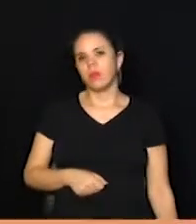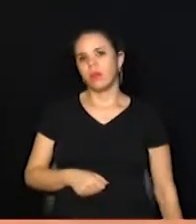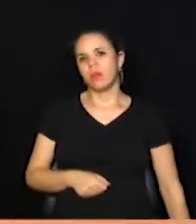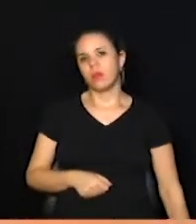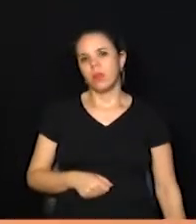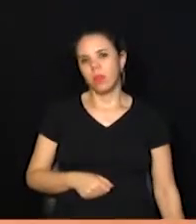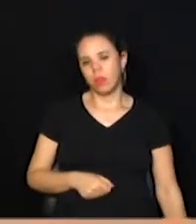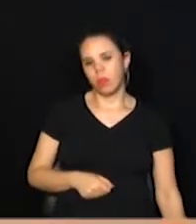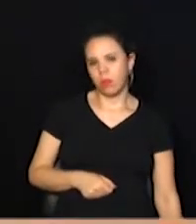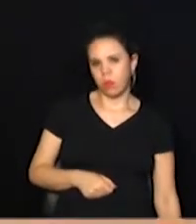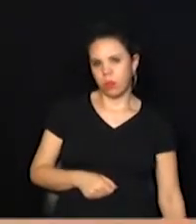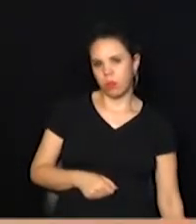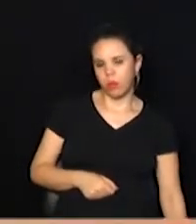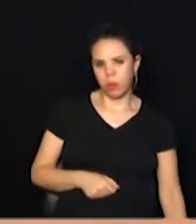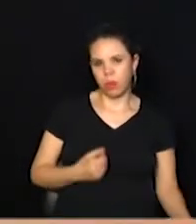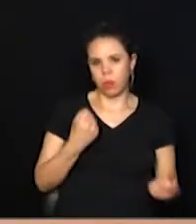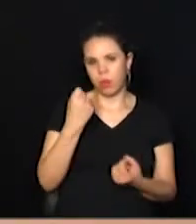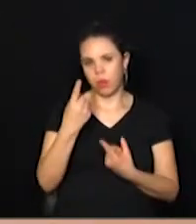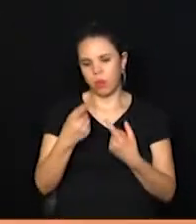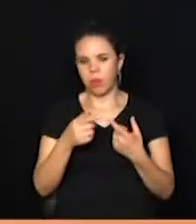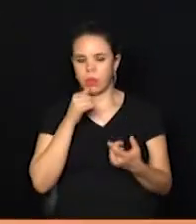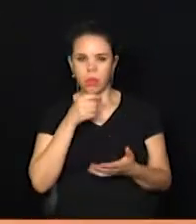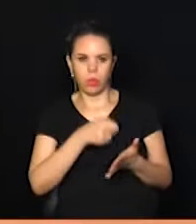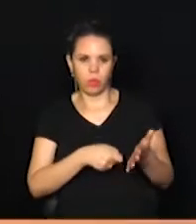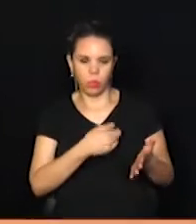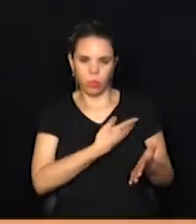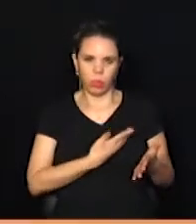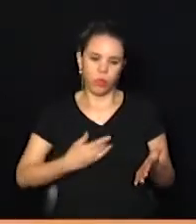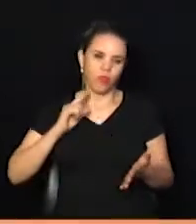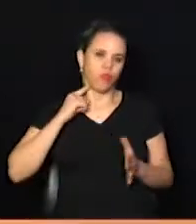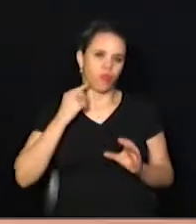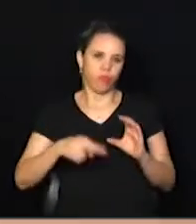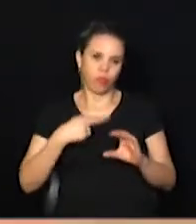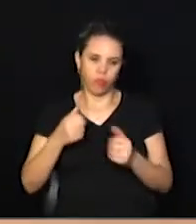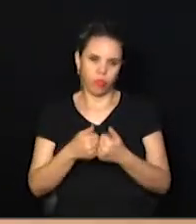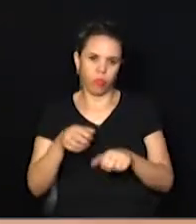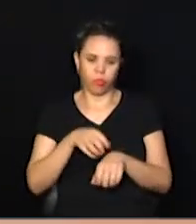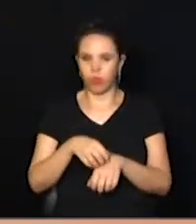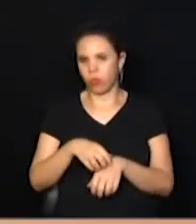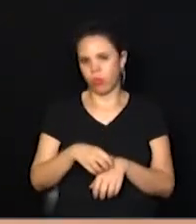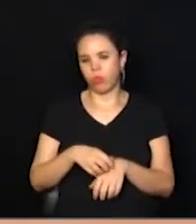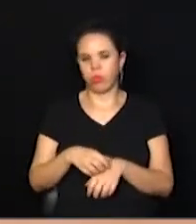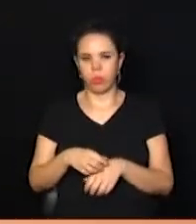com alguns aspectos das políticas de lixo, transporte urbano,